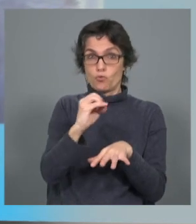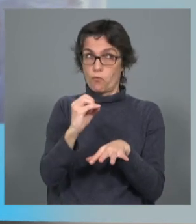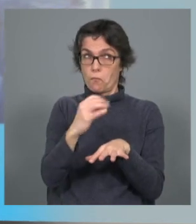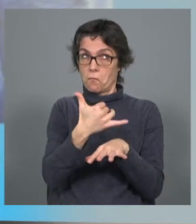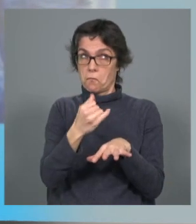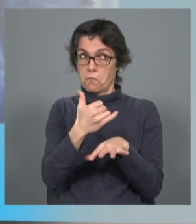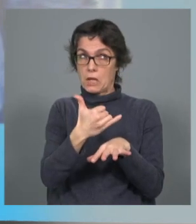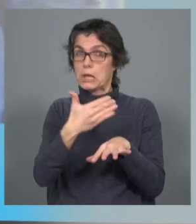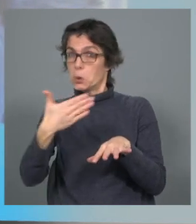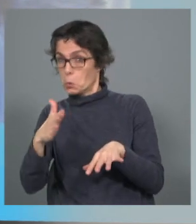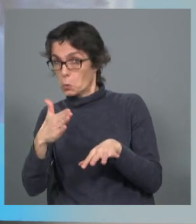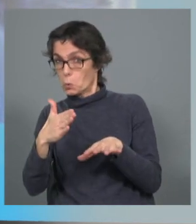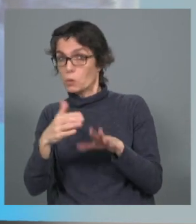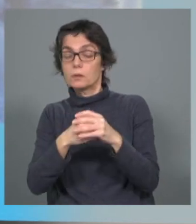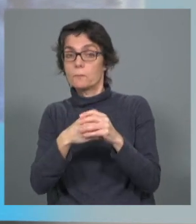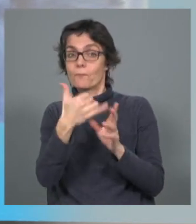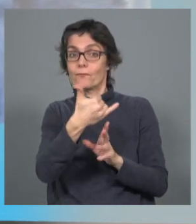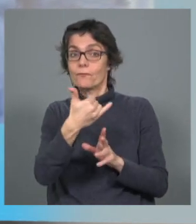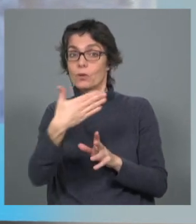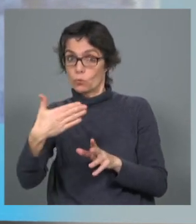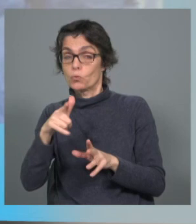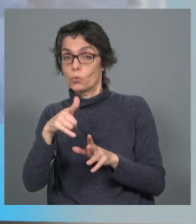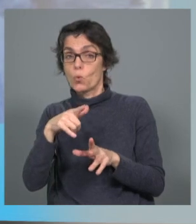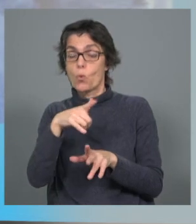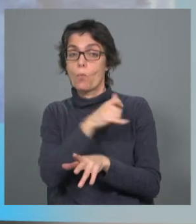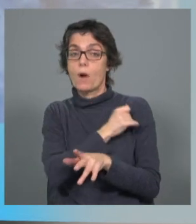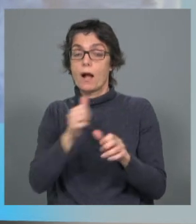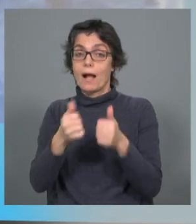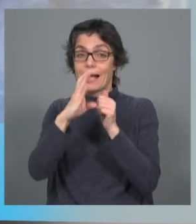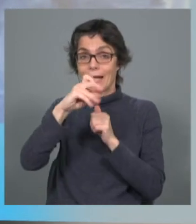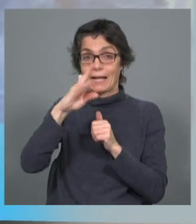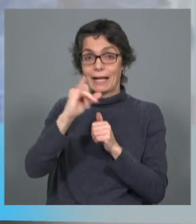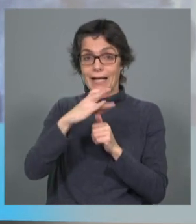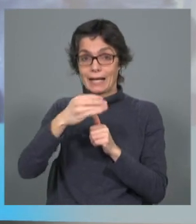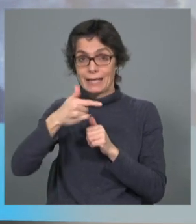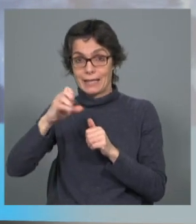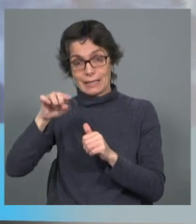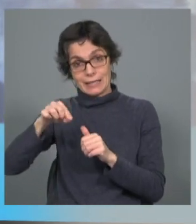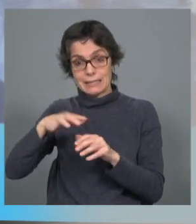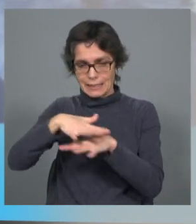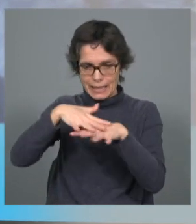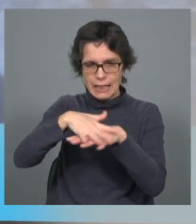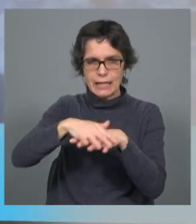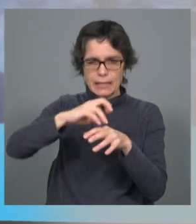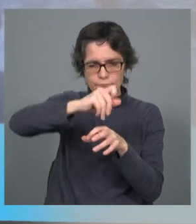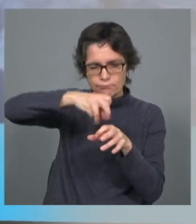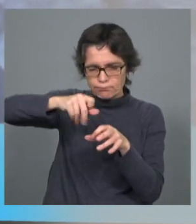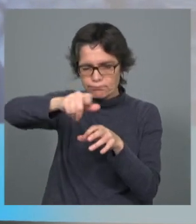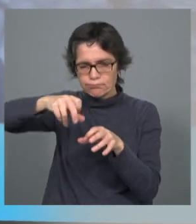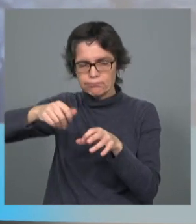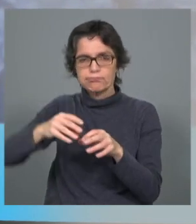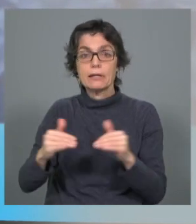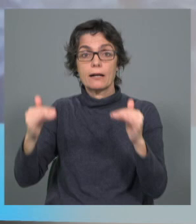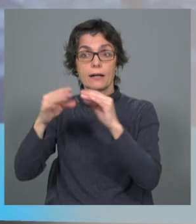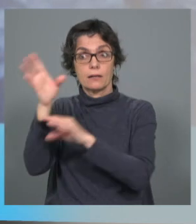também temos aqui a Diocese Castrense, não é? Mas, e que depois tem a sua rede capilar a nível